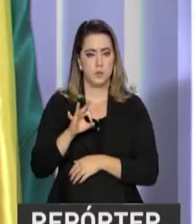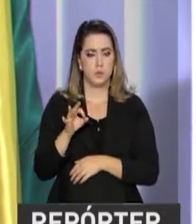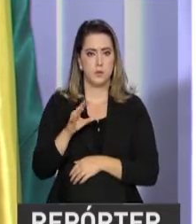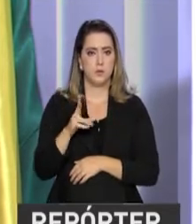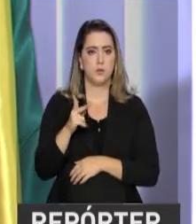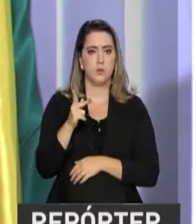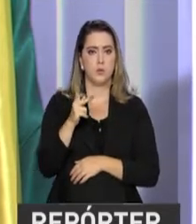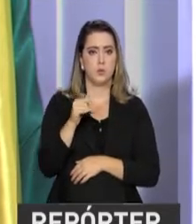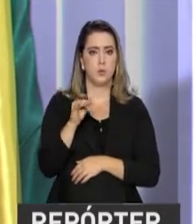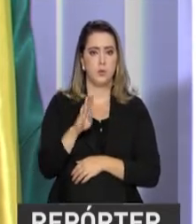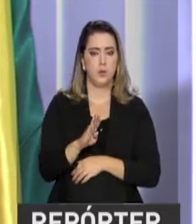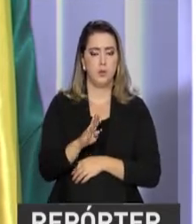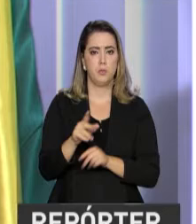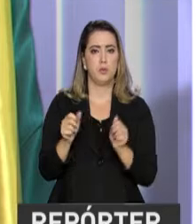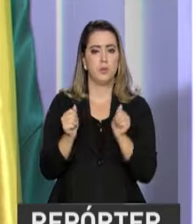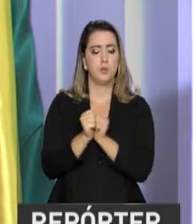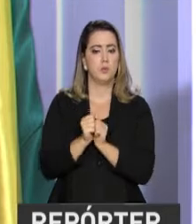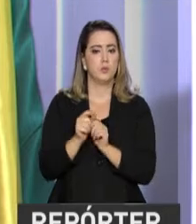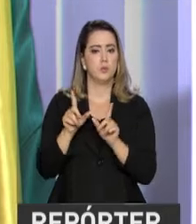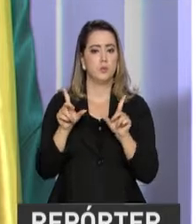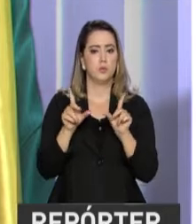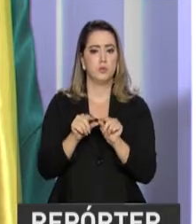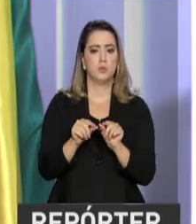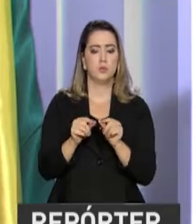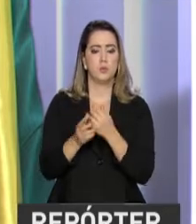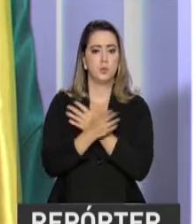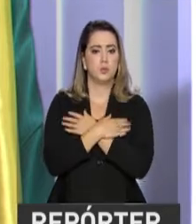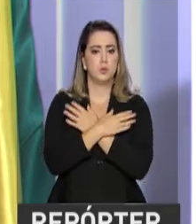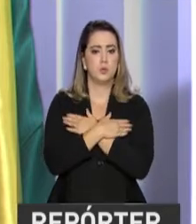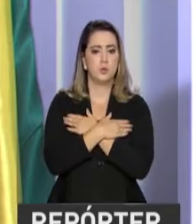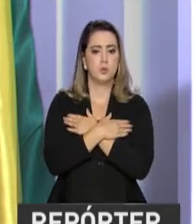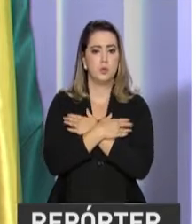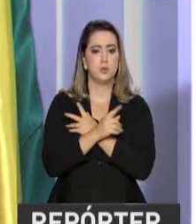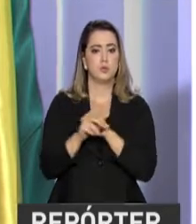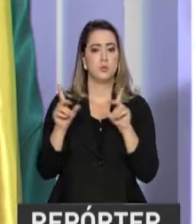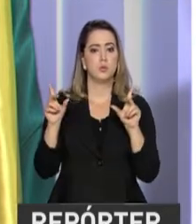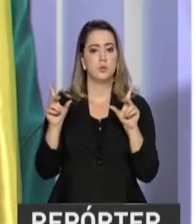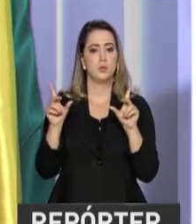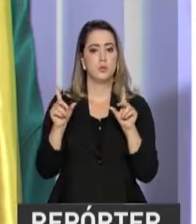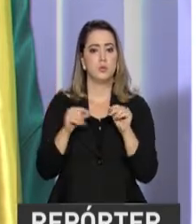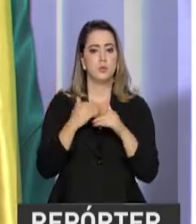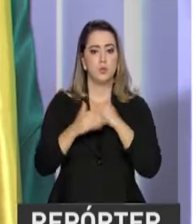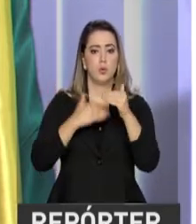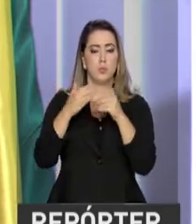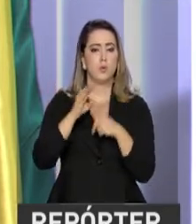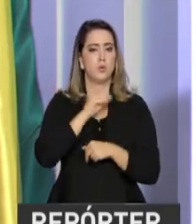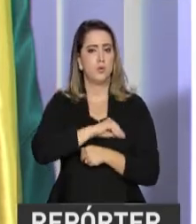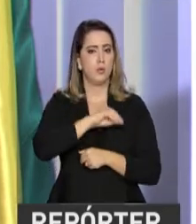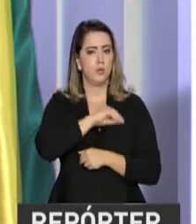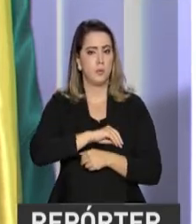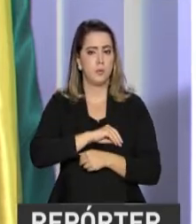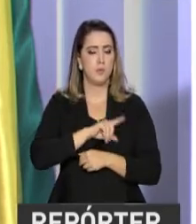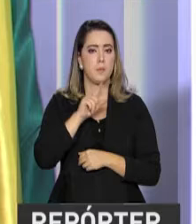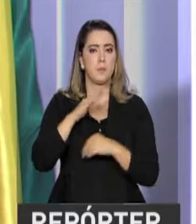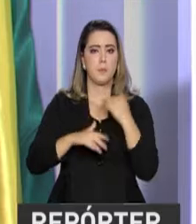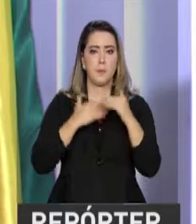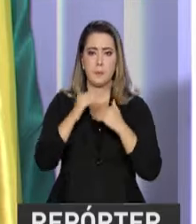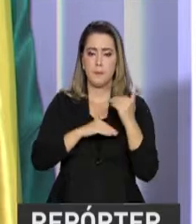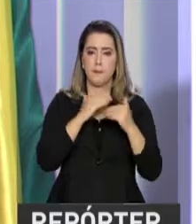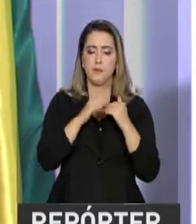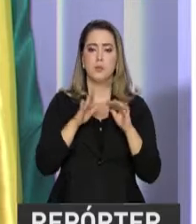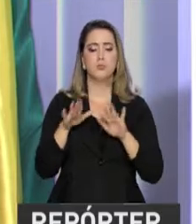do pib com redução do desemprego com o aumento da renda eo crescimento